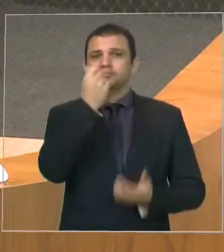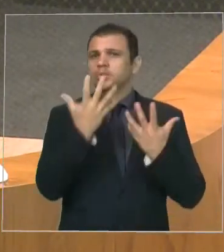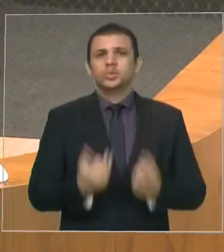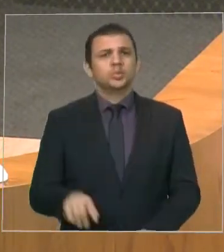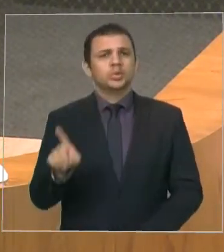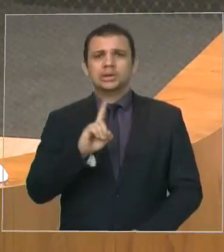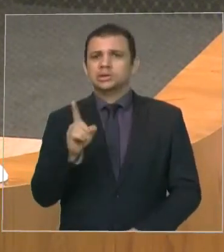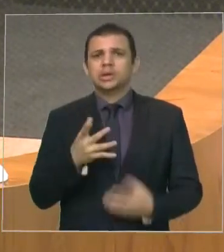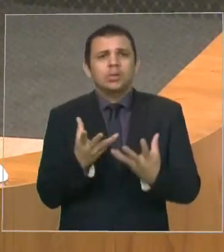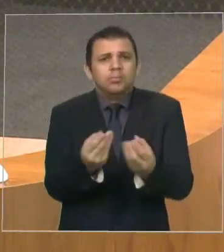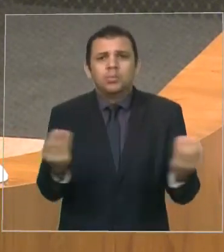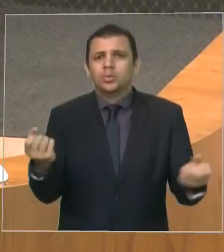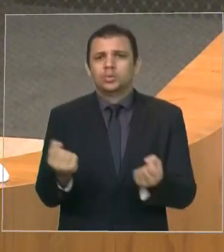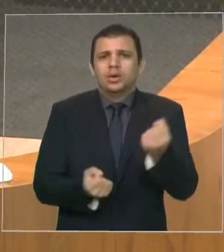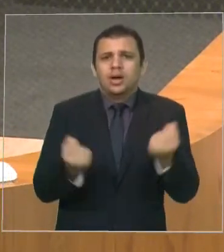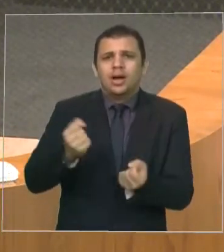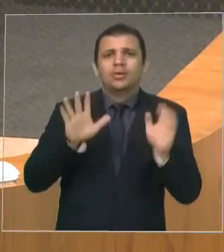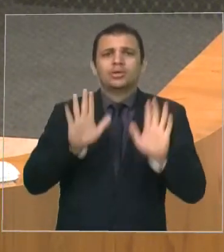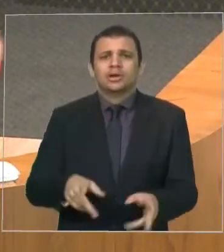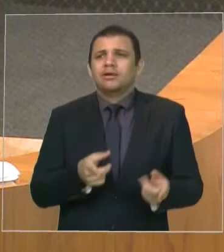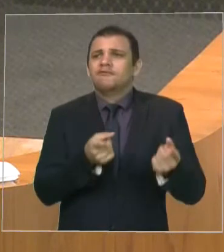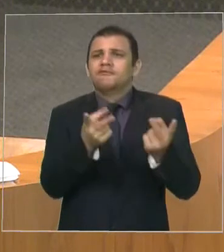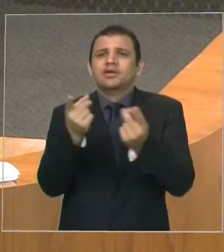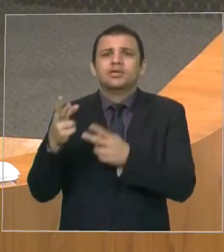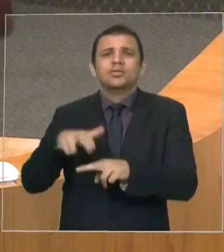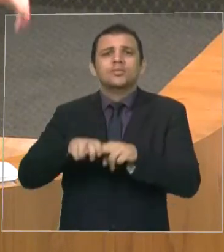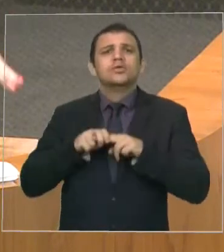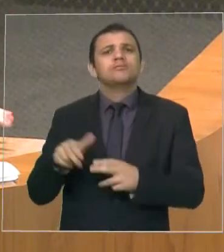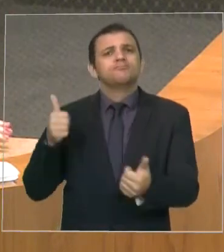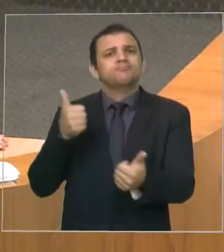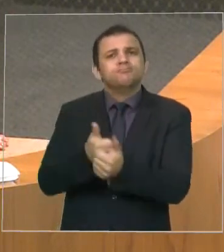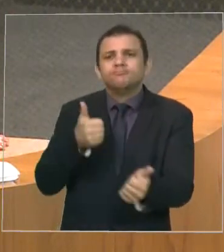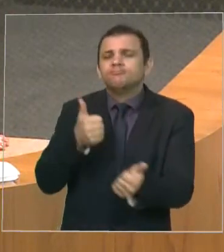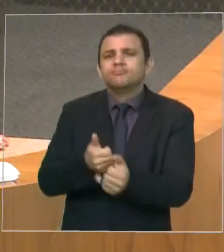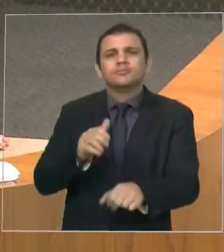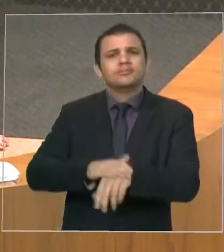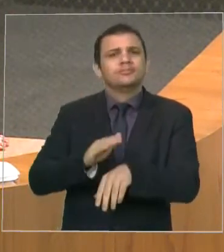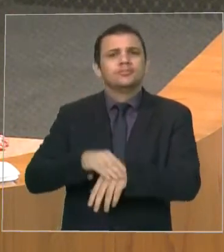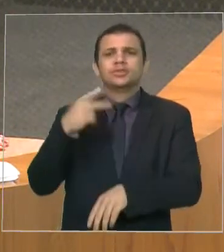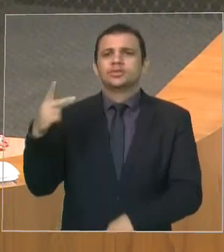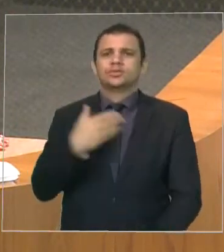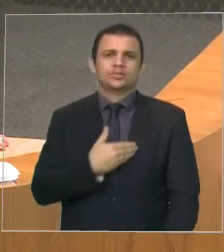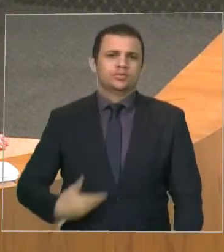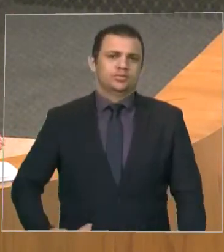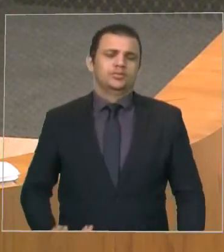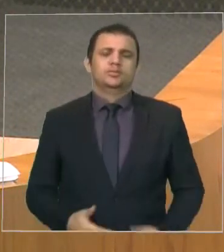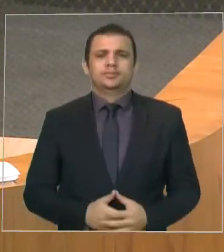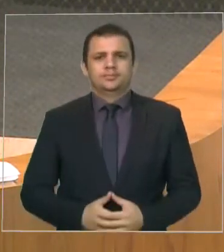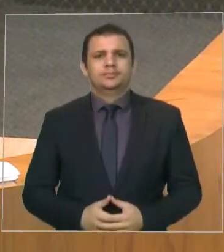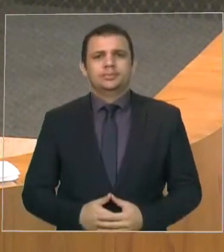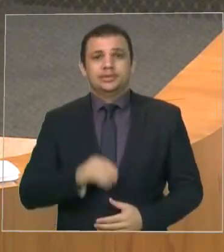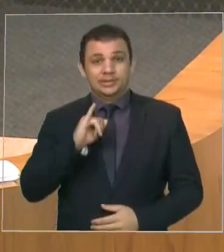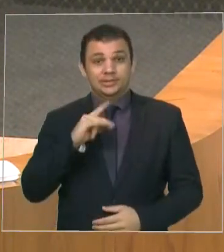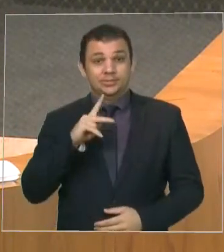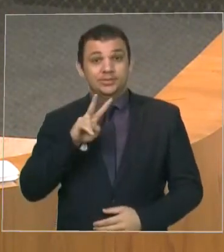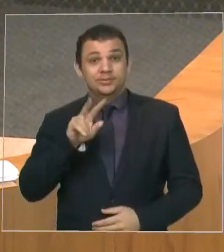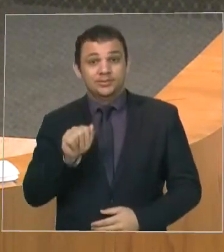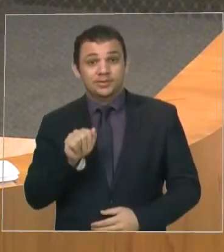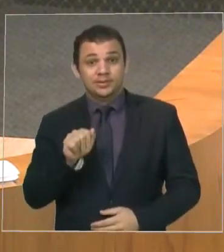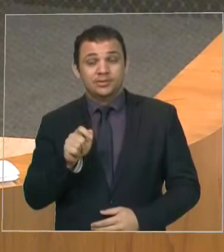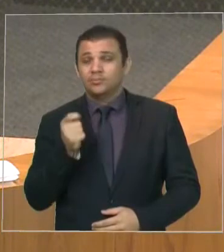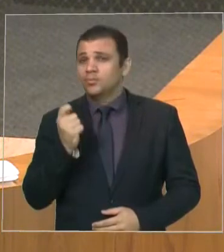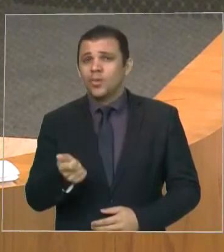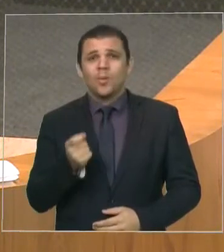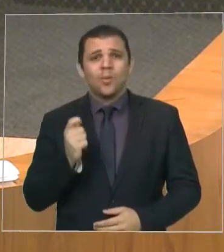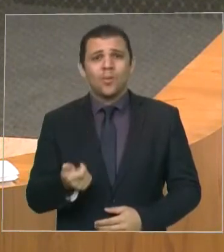de veículos foram a leilão por causa da perseguição do governador. E o IPVA não chega a